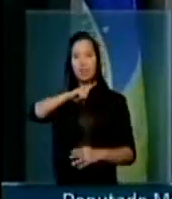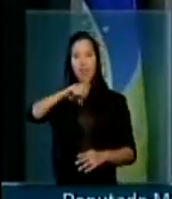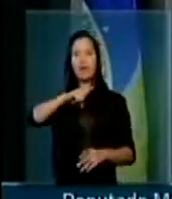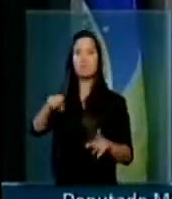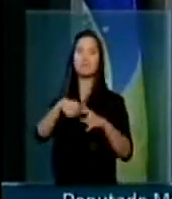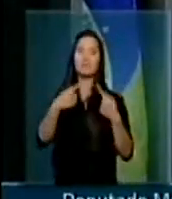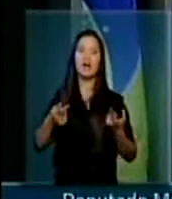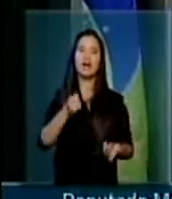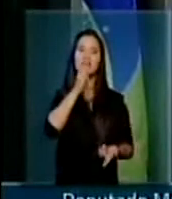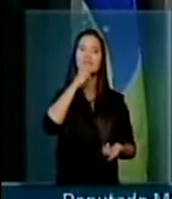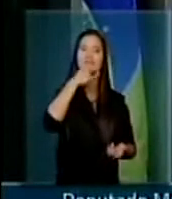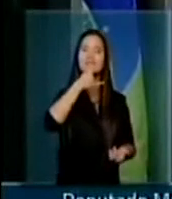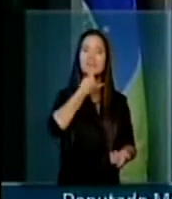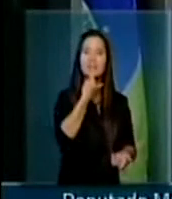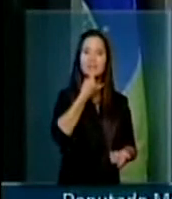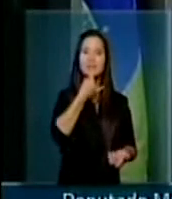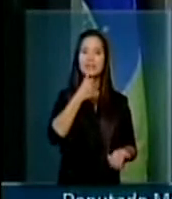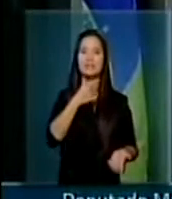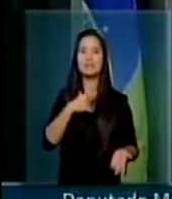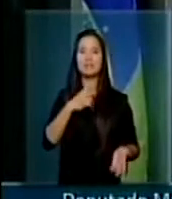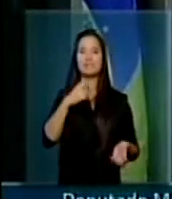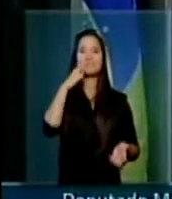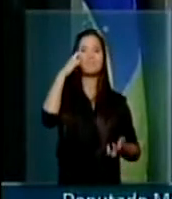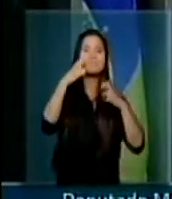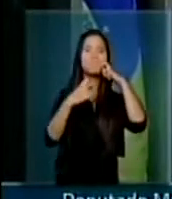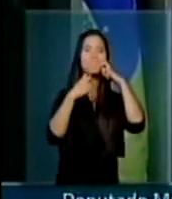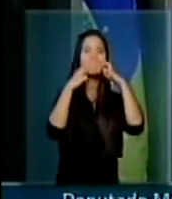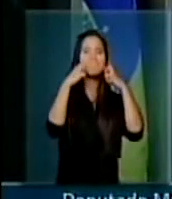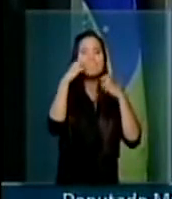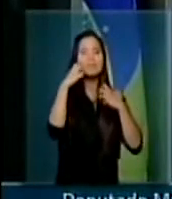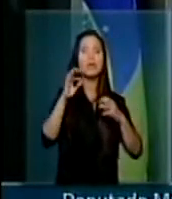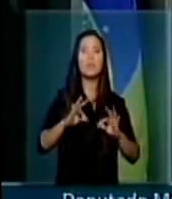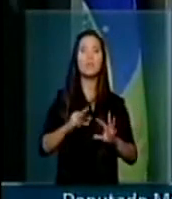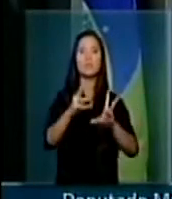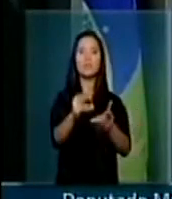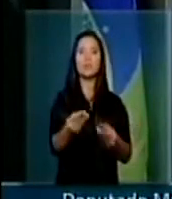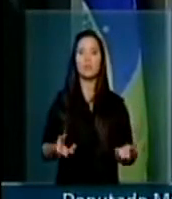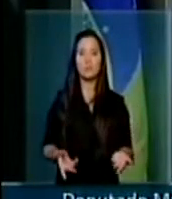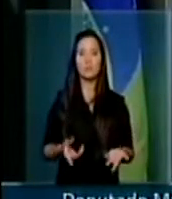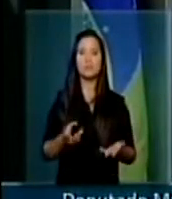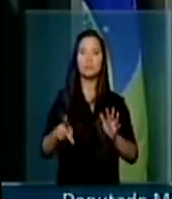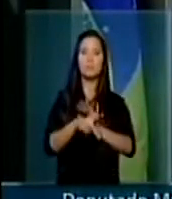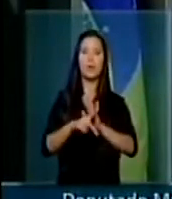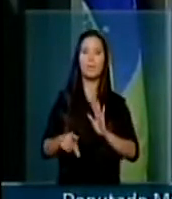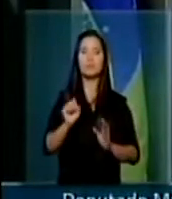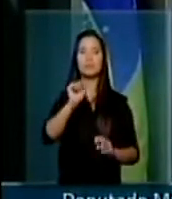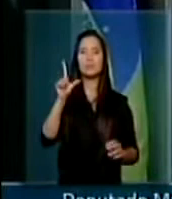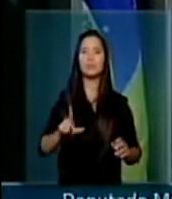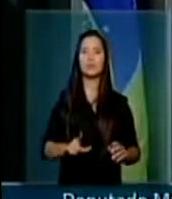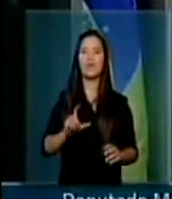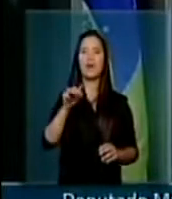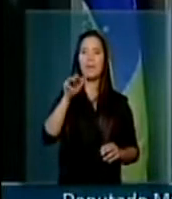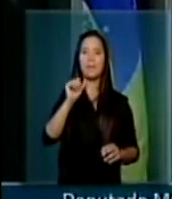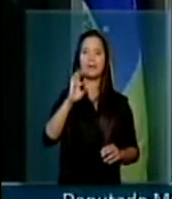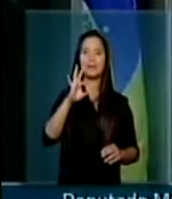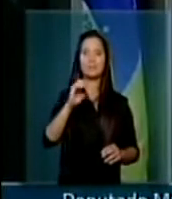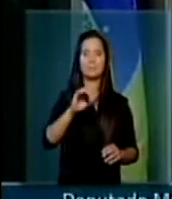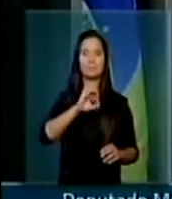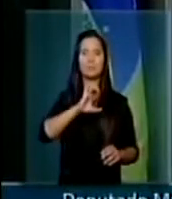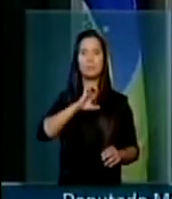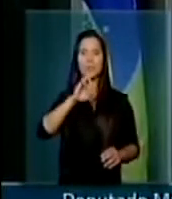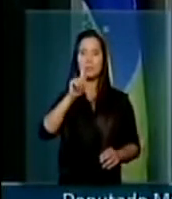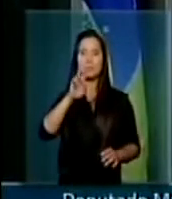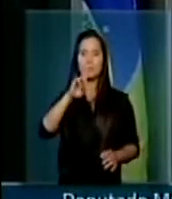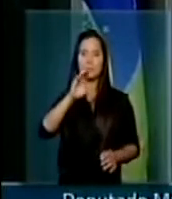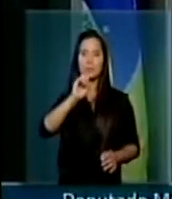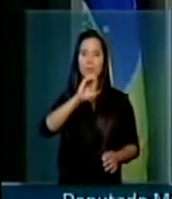infelizmente constrangeram a todos nós douradenses, a todos nós sumatogrossenses. Acreditamos que a partir de agora, com